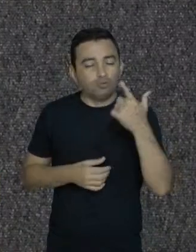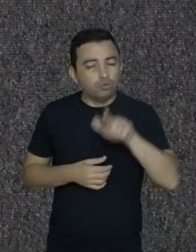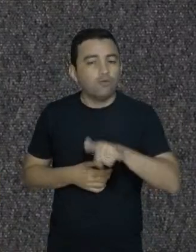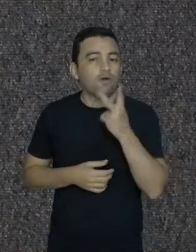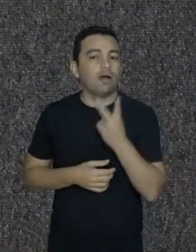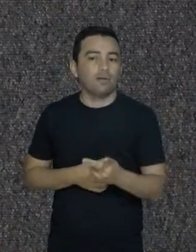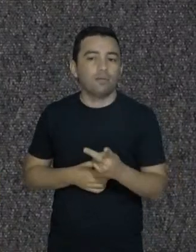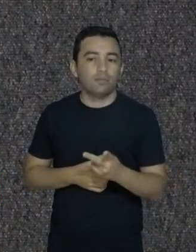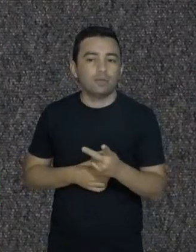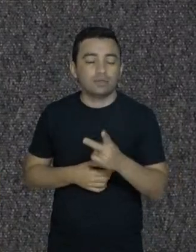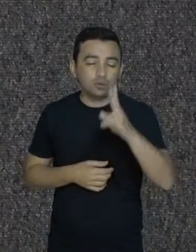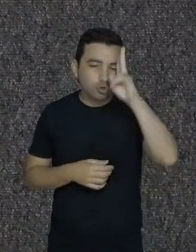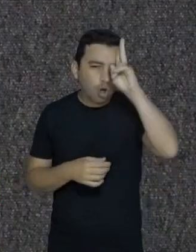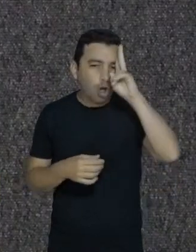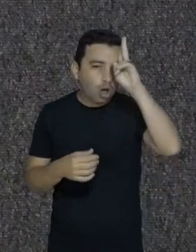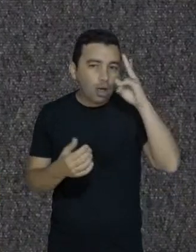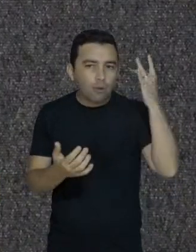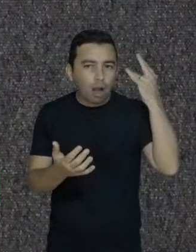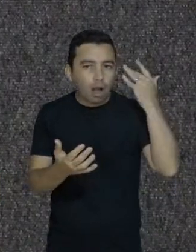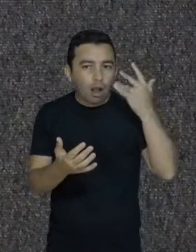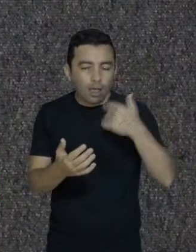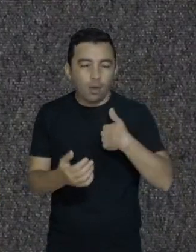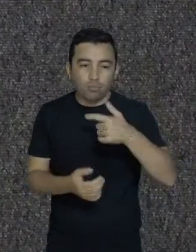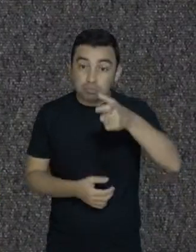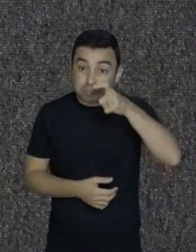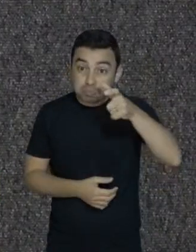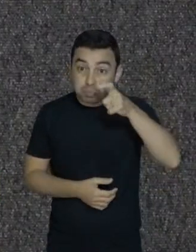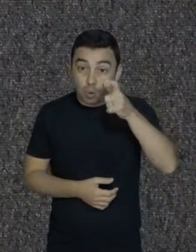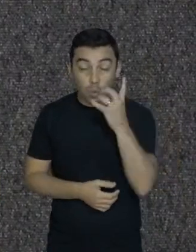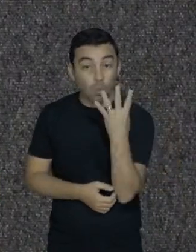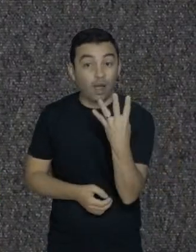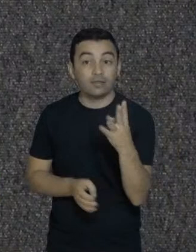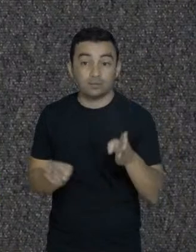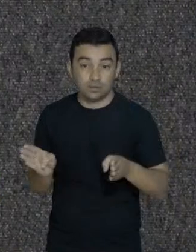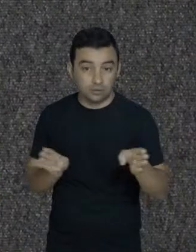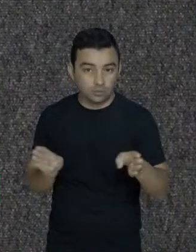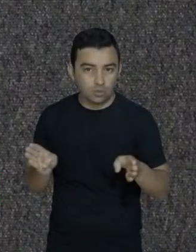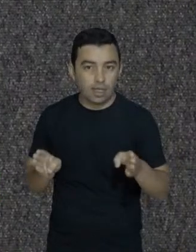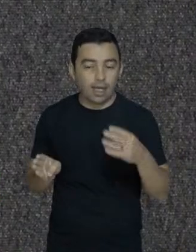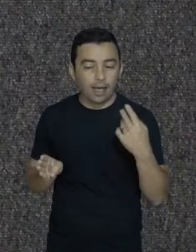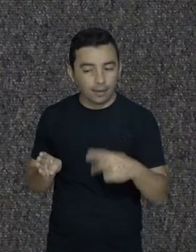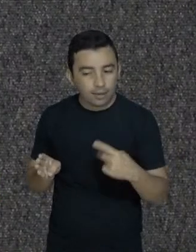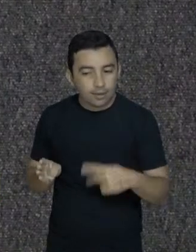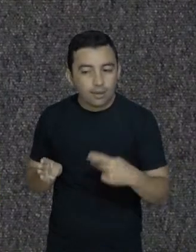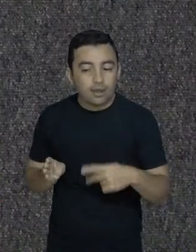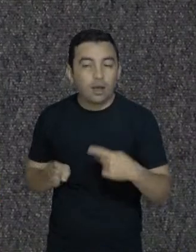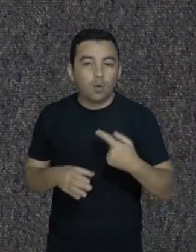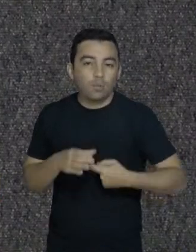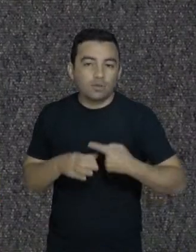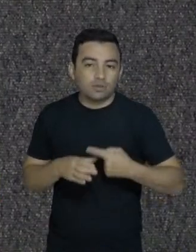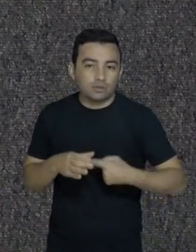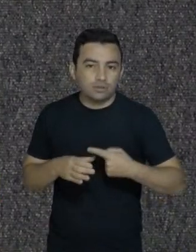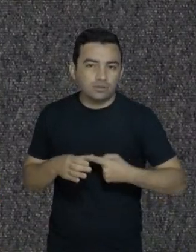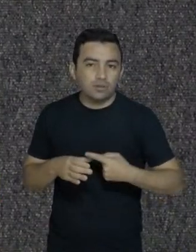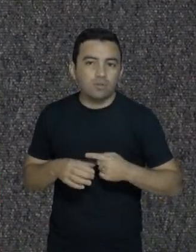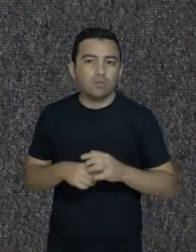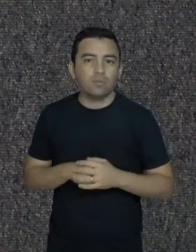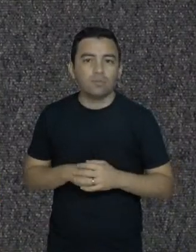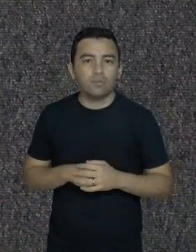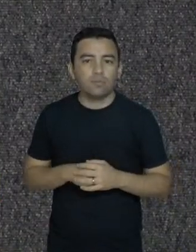historicamente eu acompanho aqui a quatro legislatura esta comissão tem sido um instrumento né